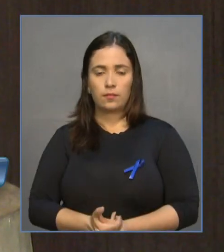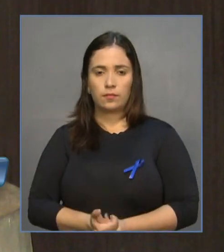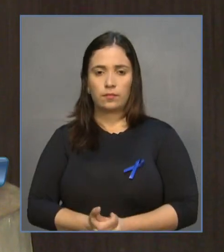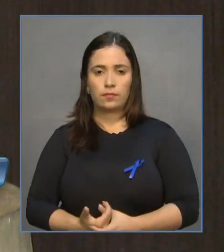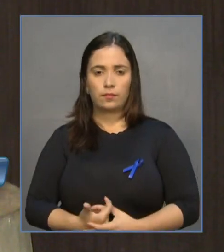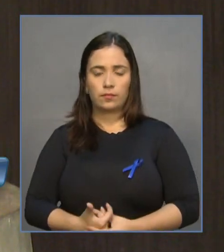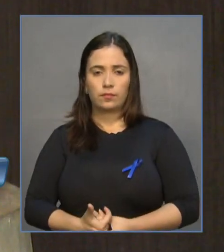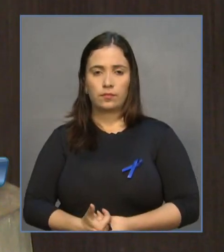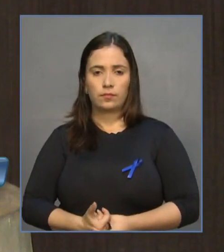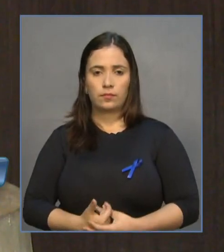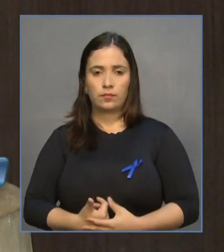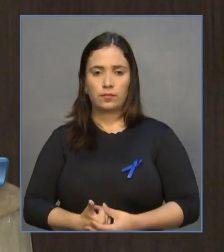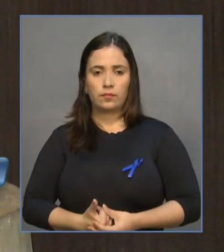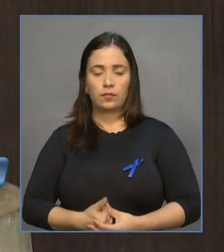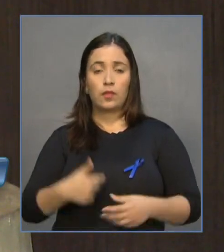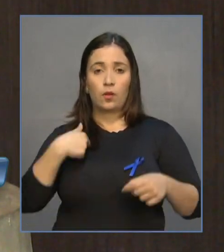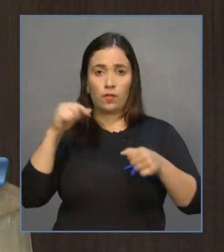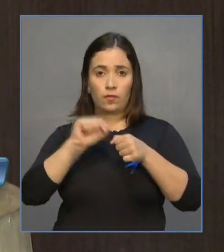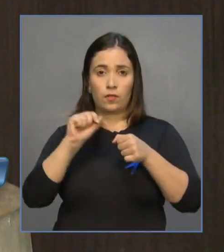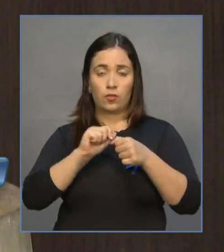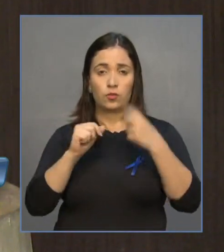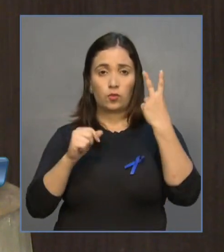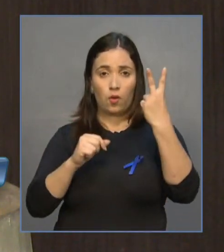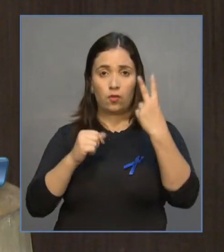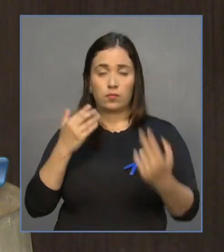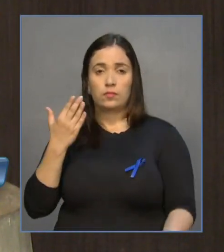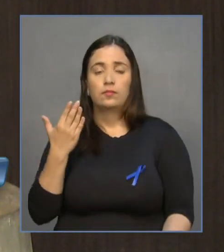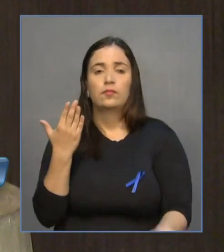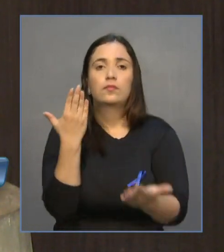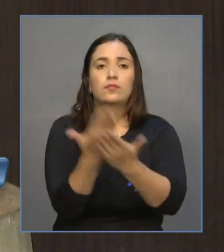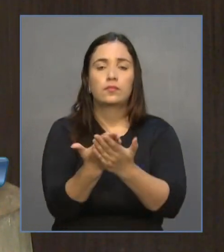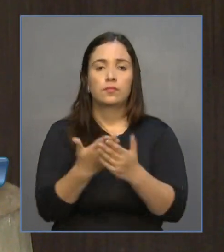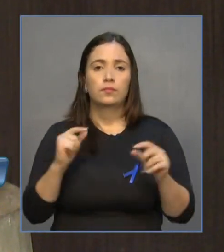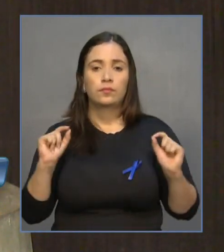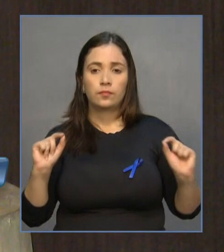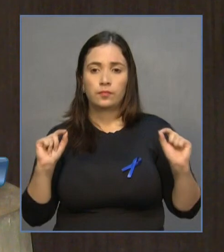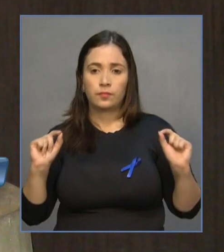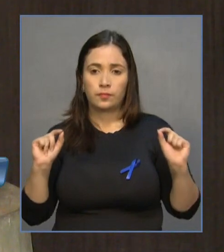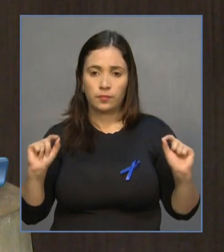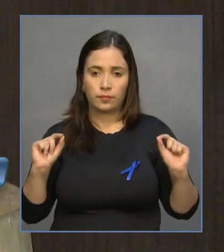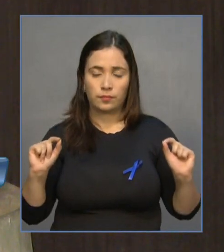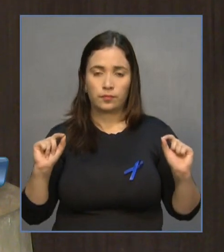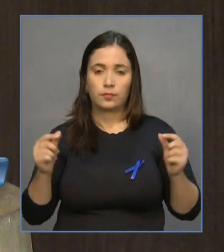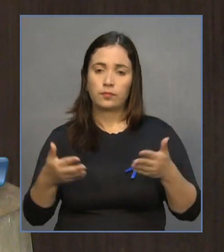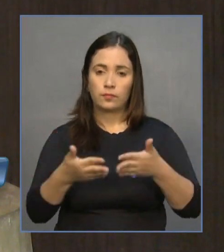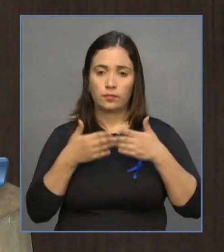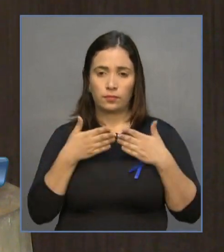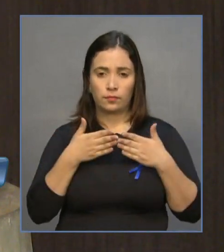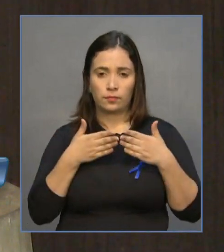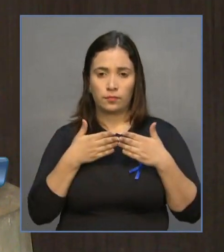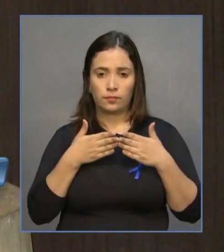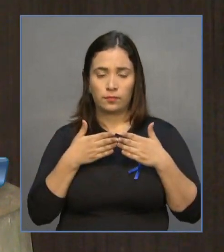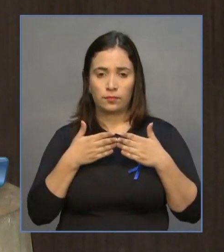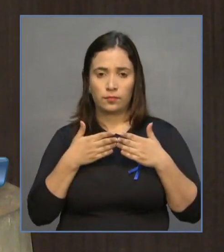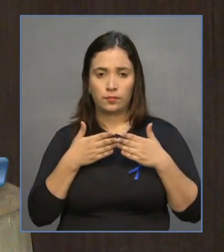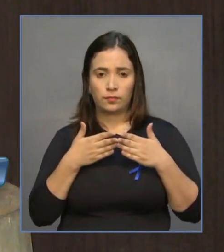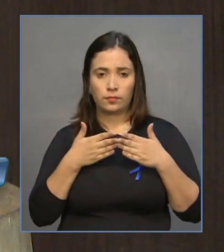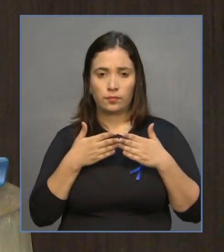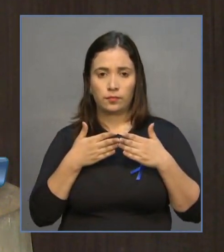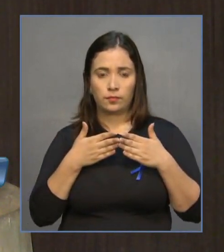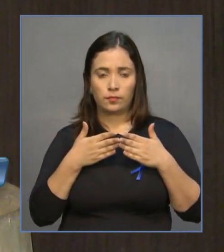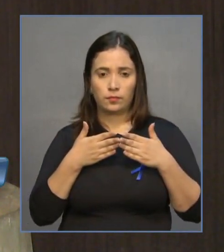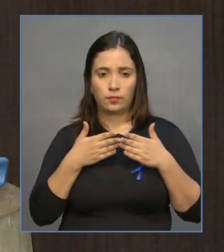Eu fiz 2 requerimentos, no sentido de requerer